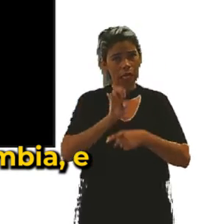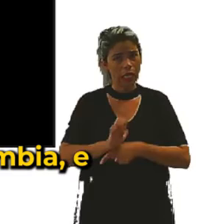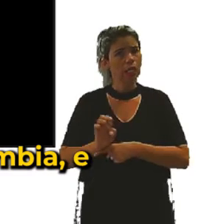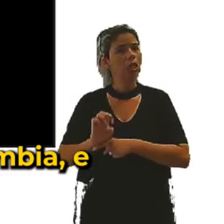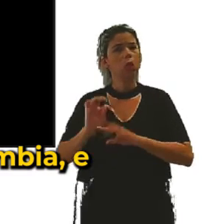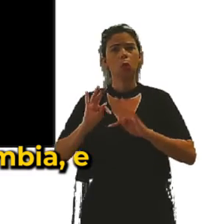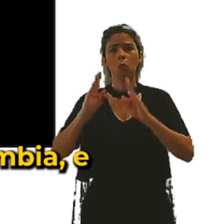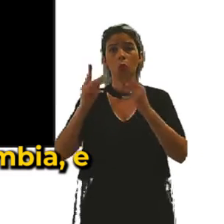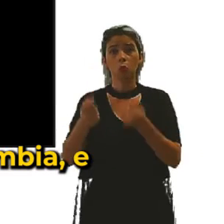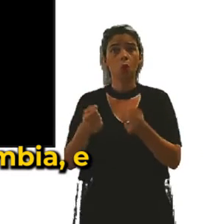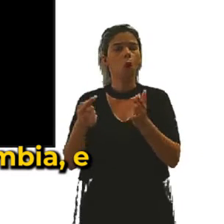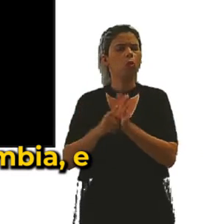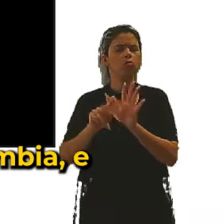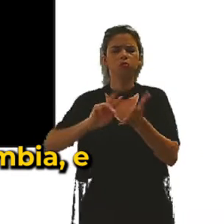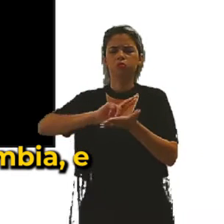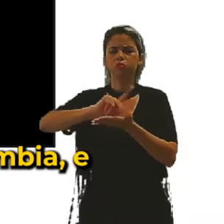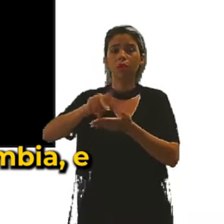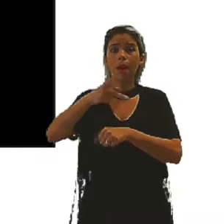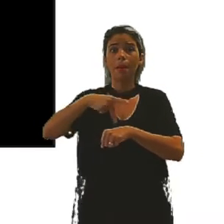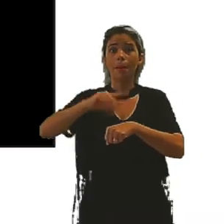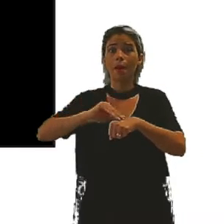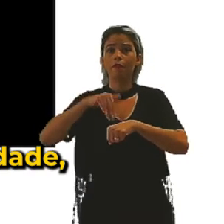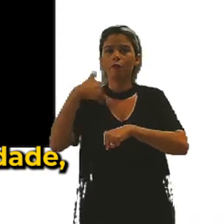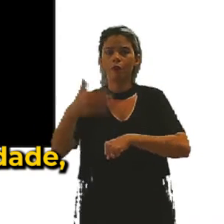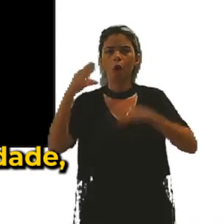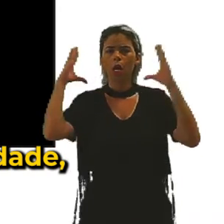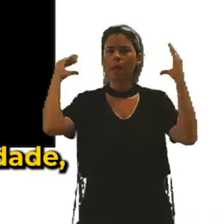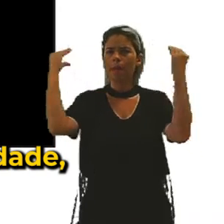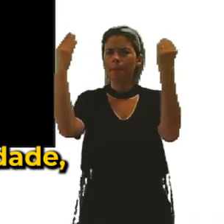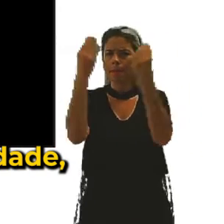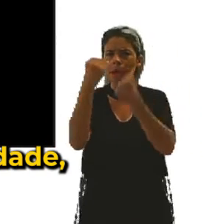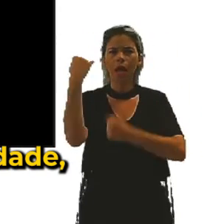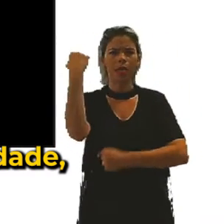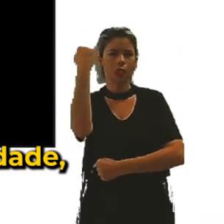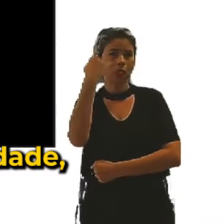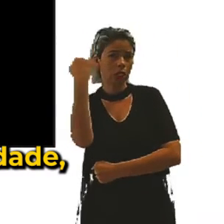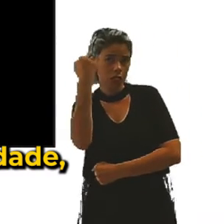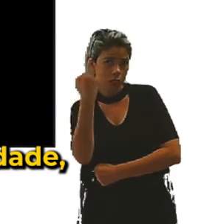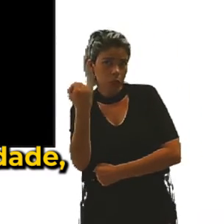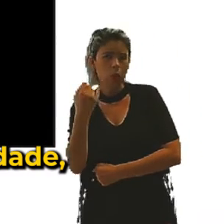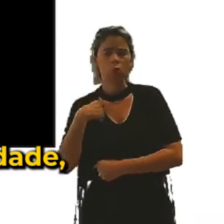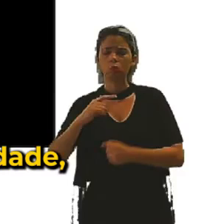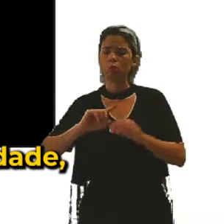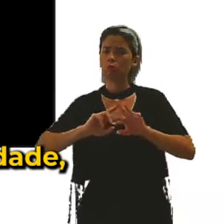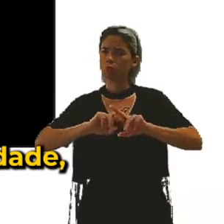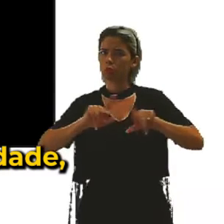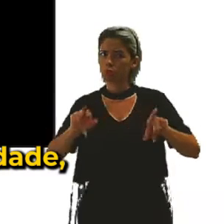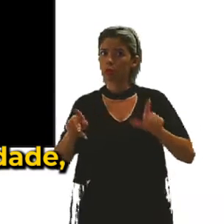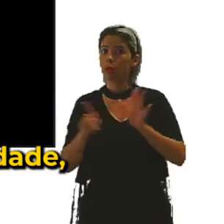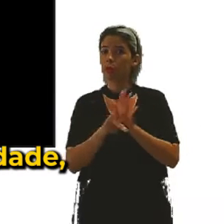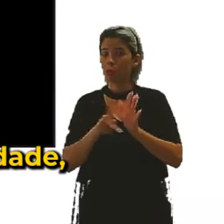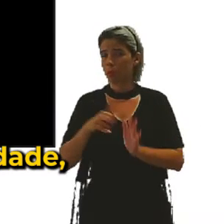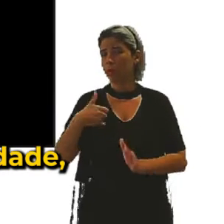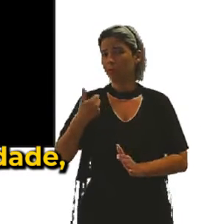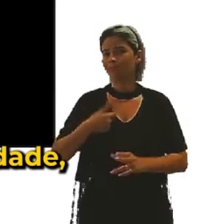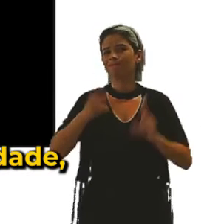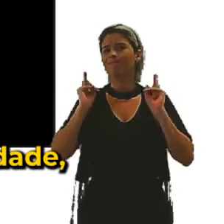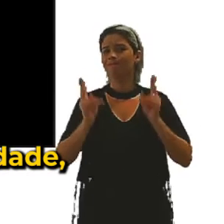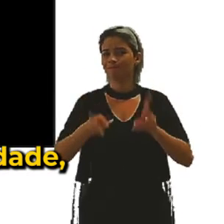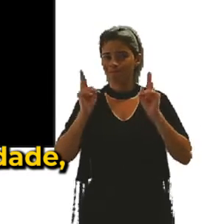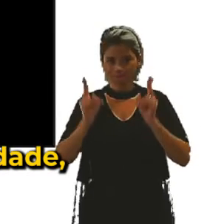na Argentina, na Colômbia e no México, no que diz respeito à categoria da